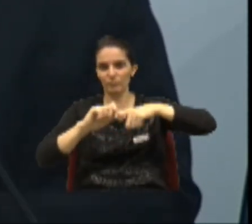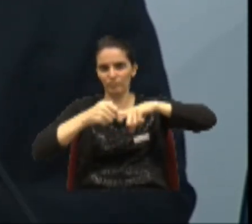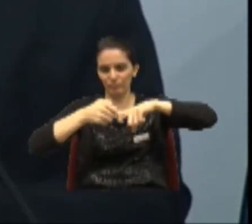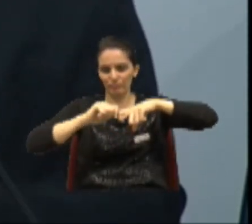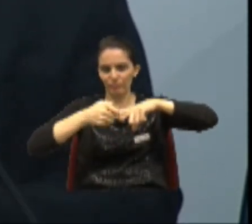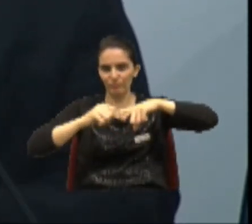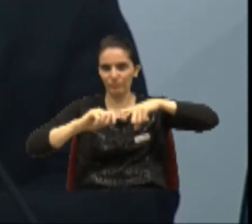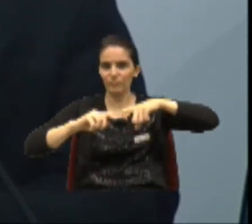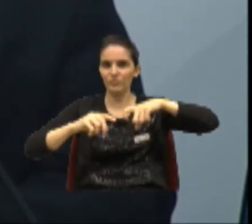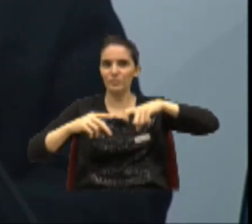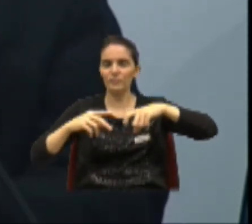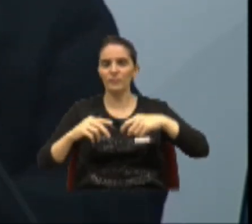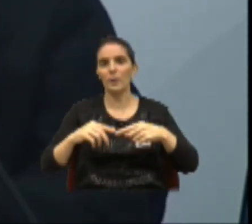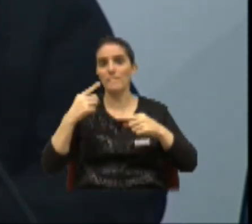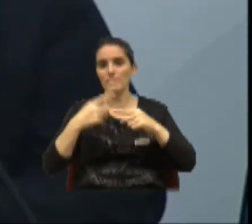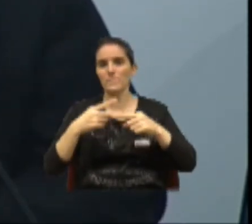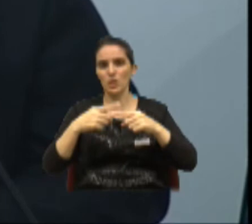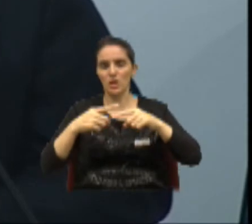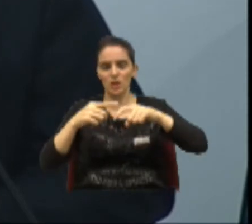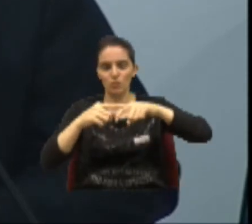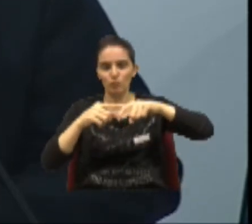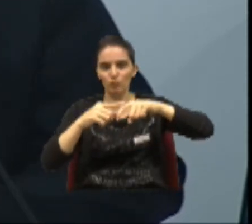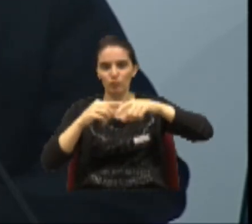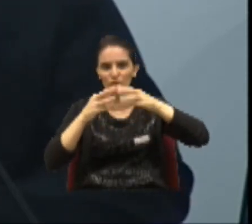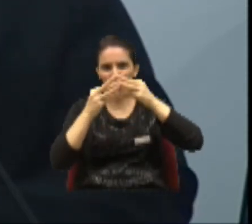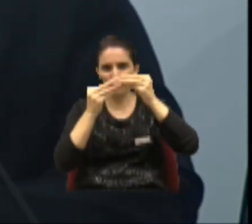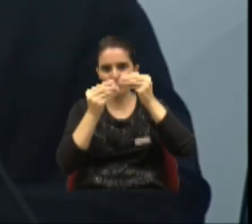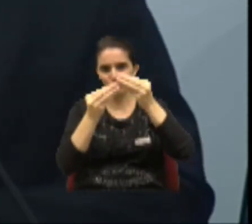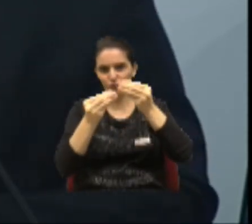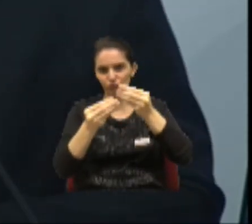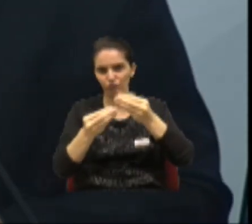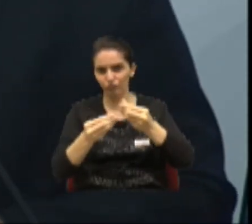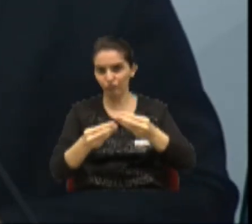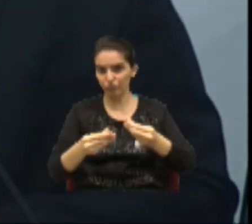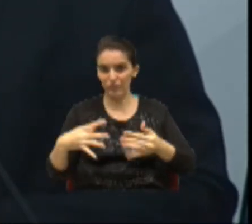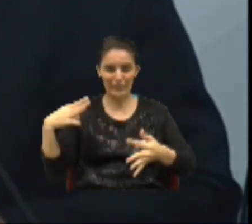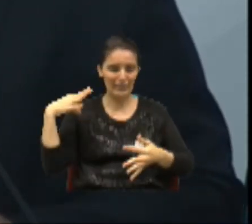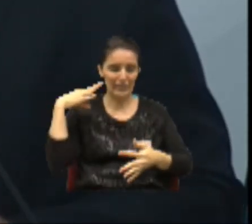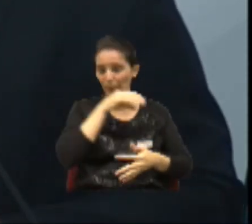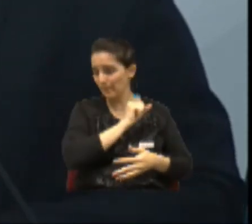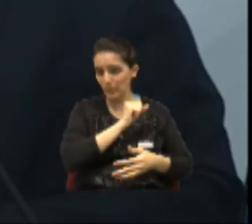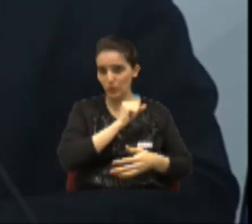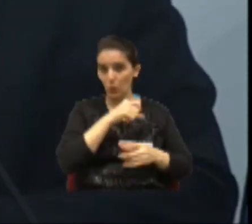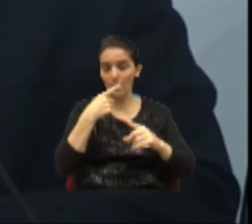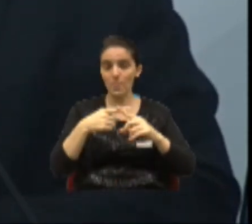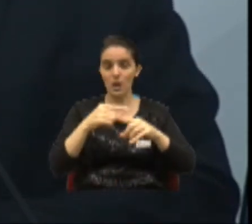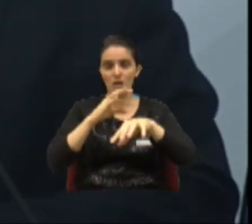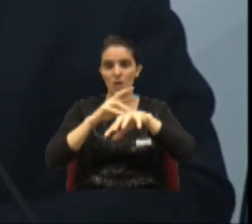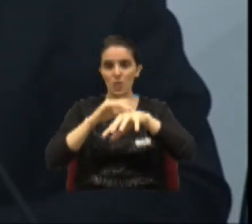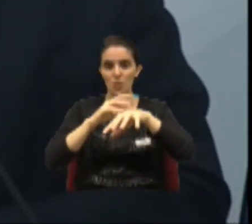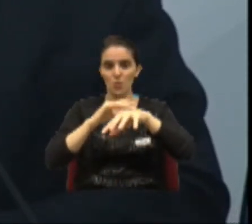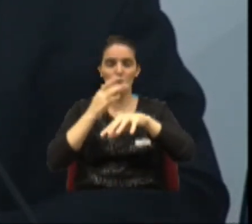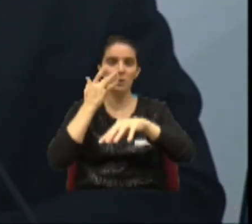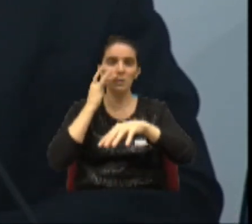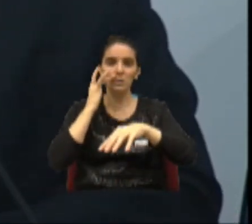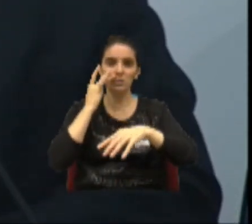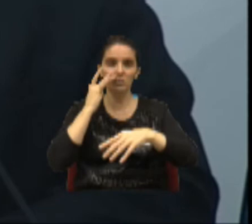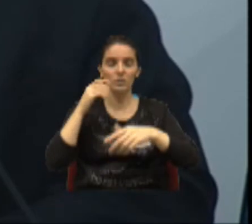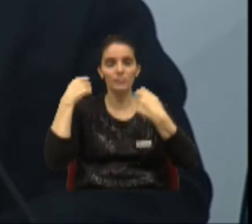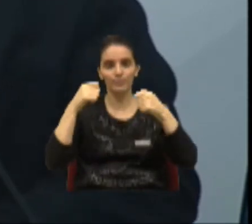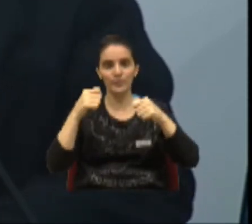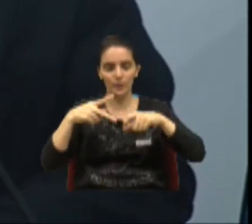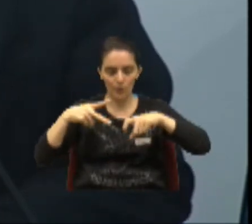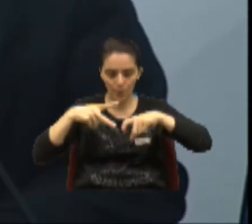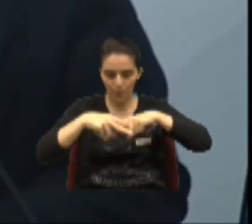mas moeu o joelho dela muito rápido, e aí nós tivemos que fazer essa cirurgia